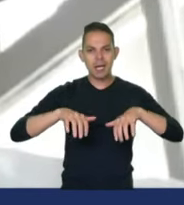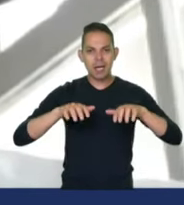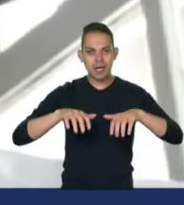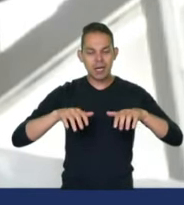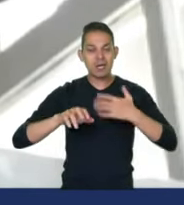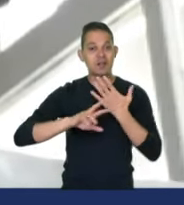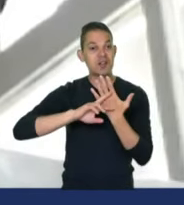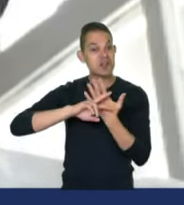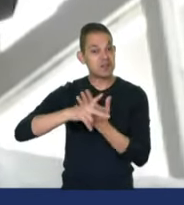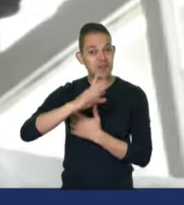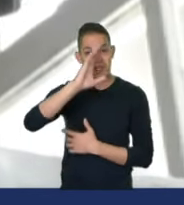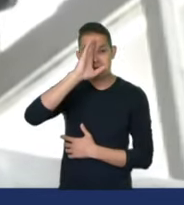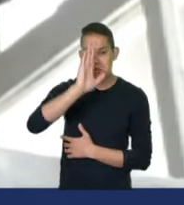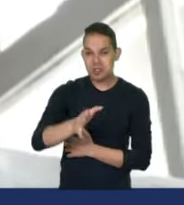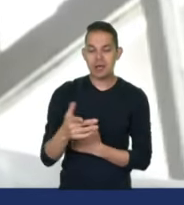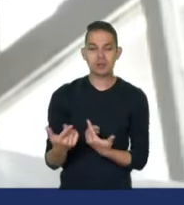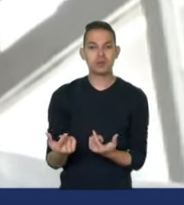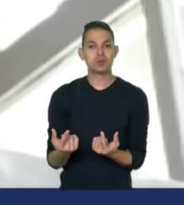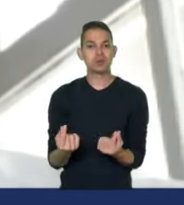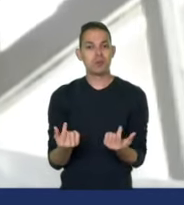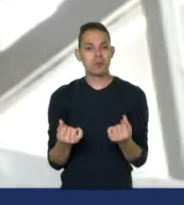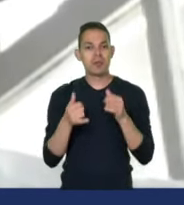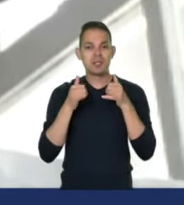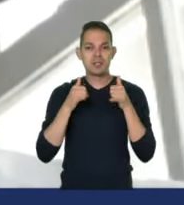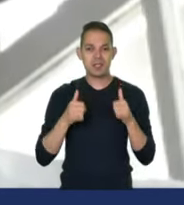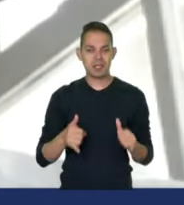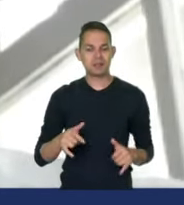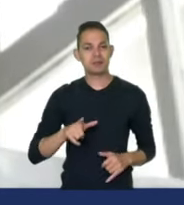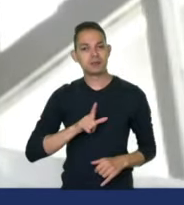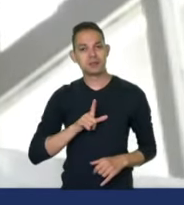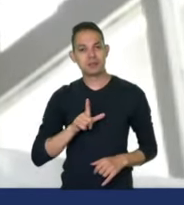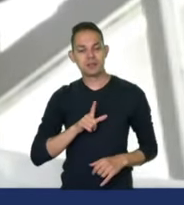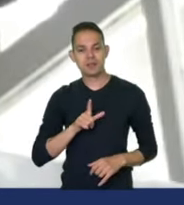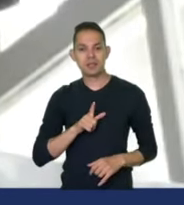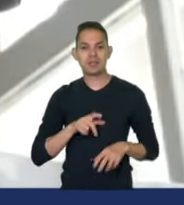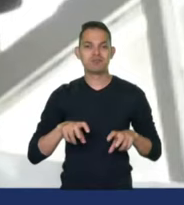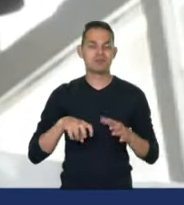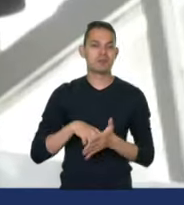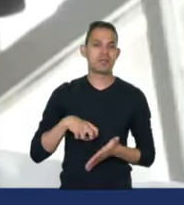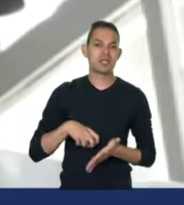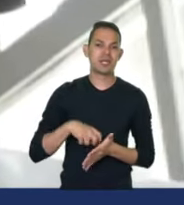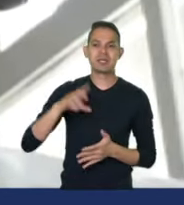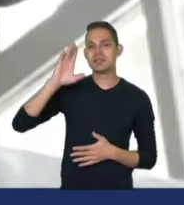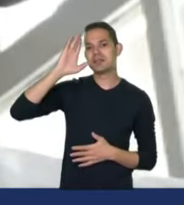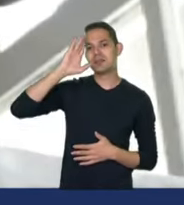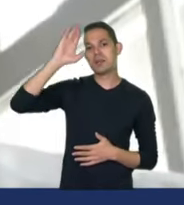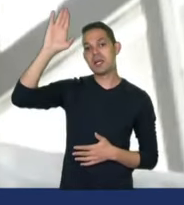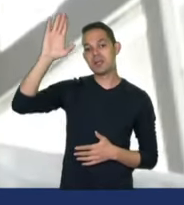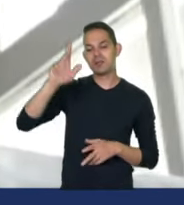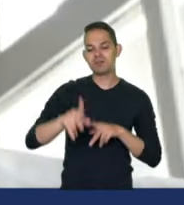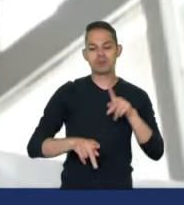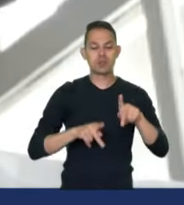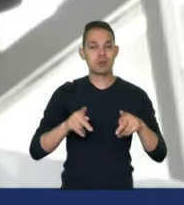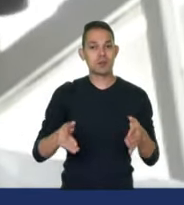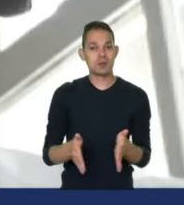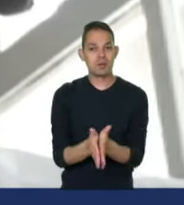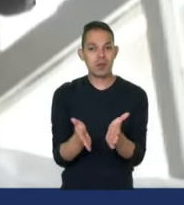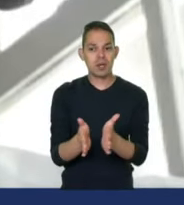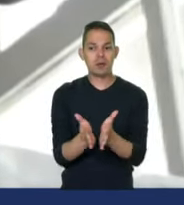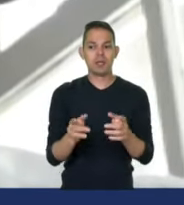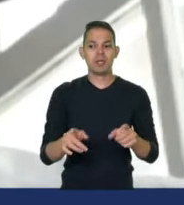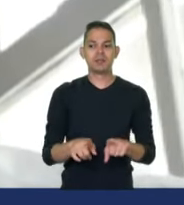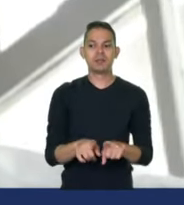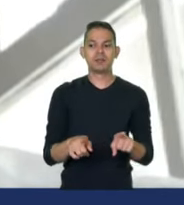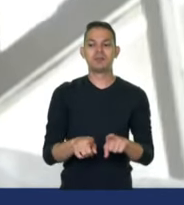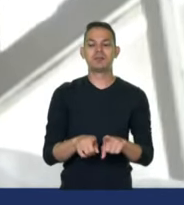efeitos também no preço da energia elétrica, que penaliza, sobretudo, a população mais pobre, os desastres